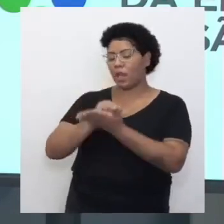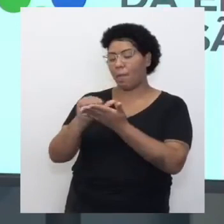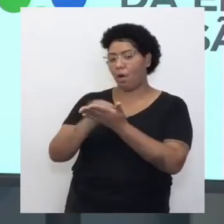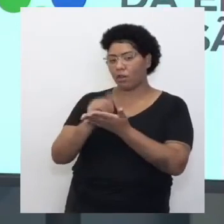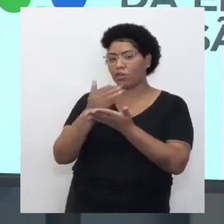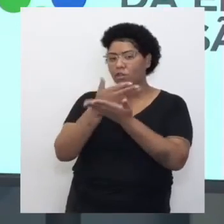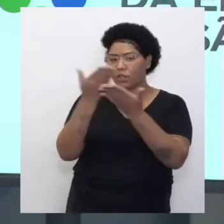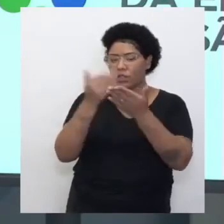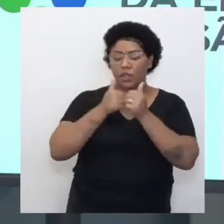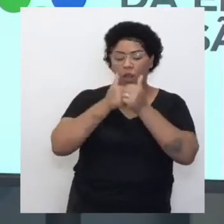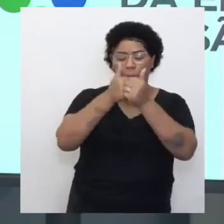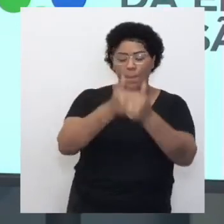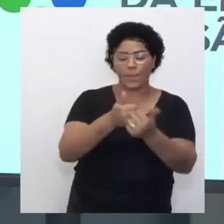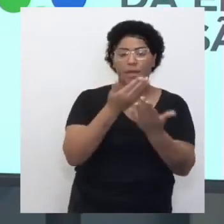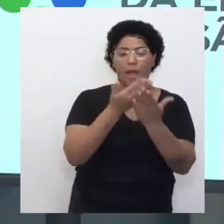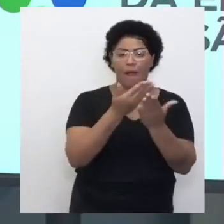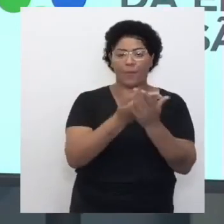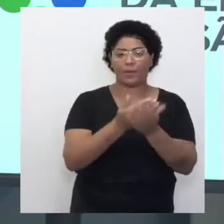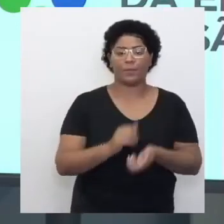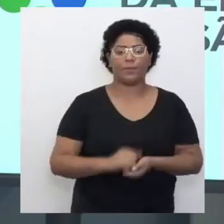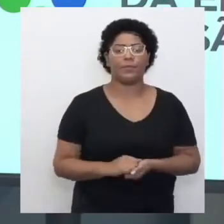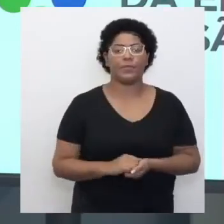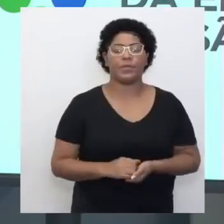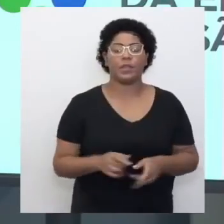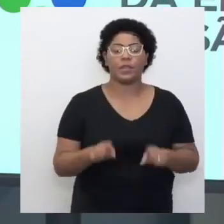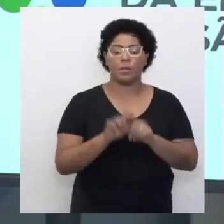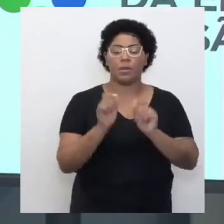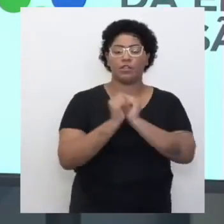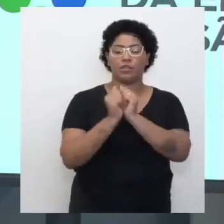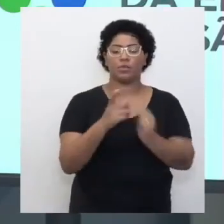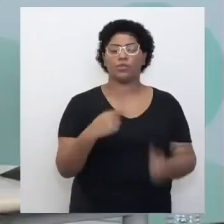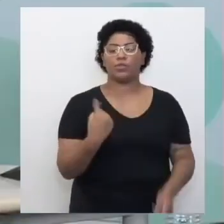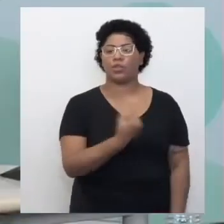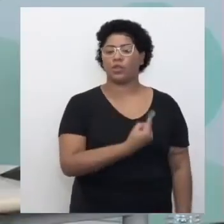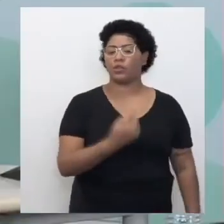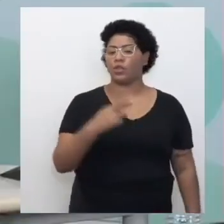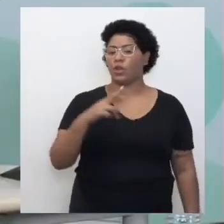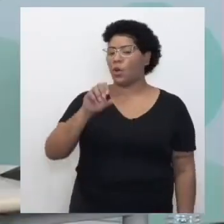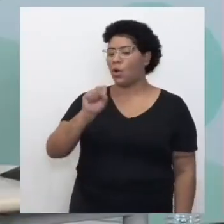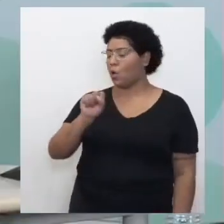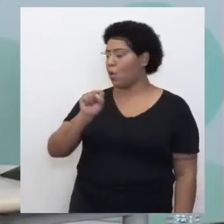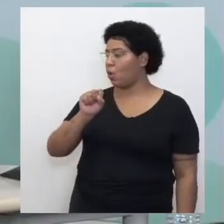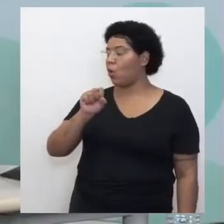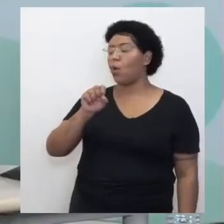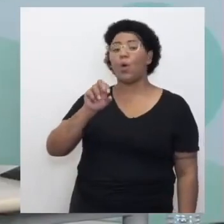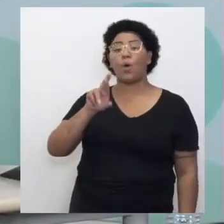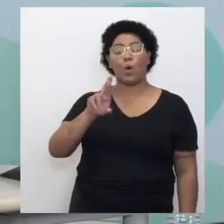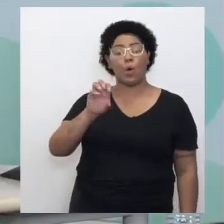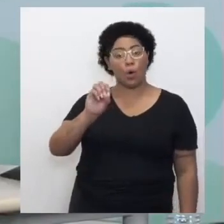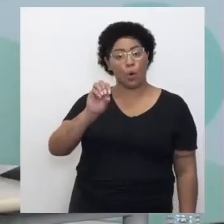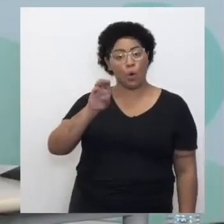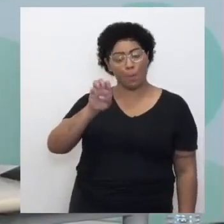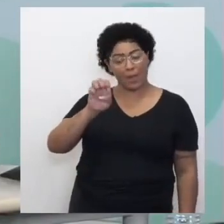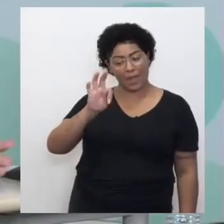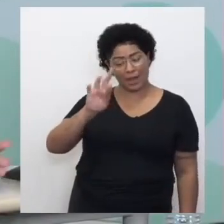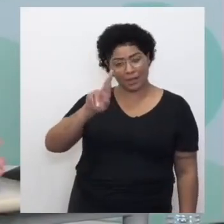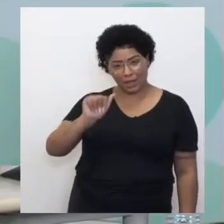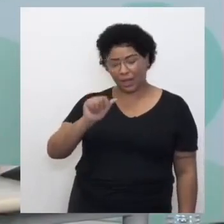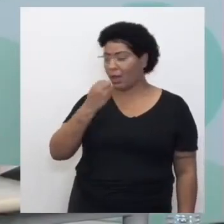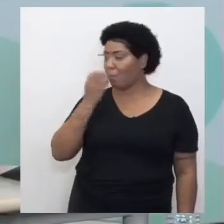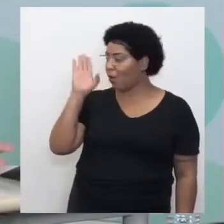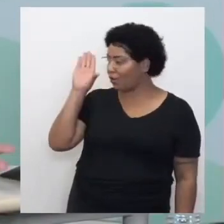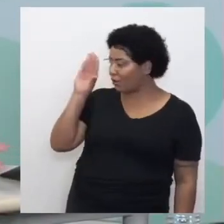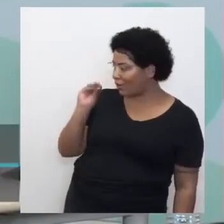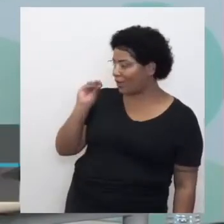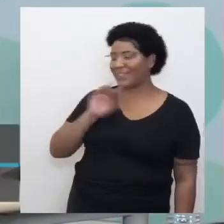aula do mesmo jeito. Conto com a presença da professora Roberta. Boa noite, professora, tudo bem? Boa noite, professora Inês. Boa noite,